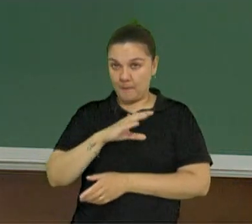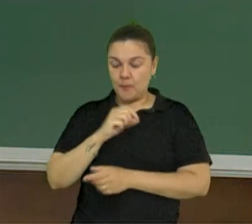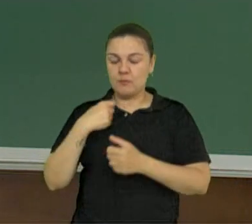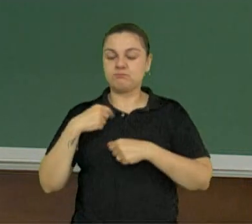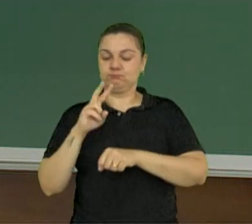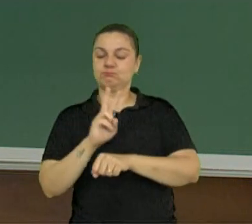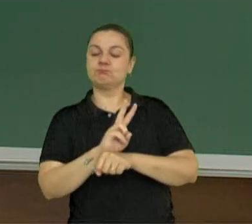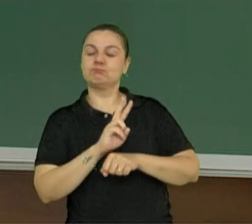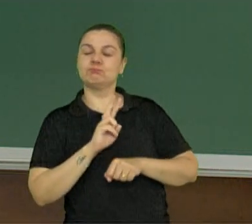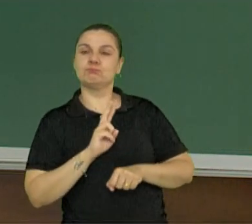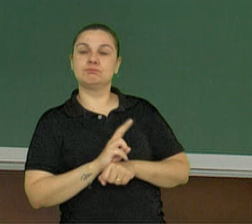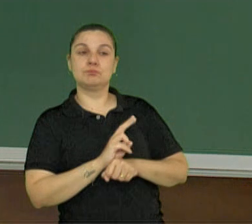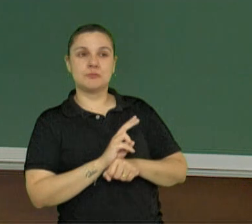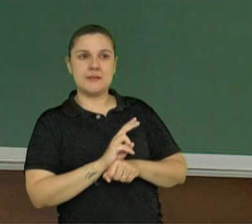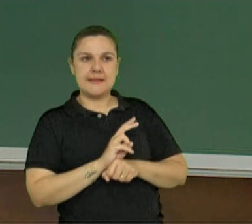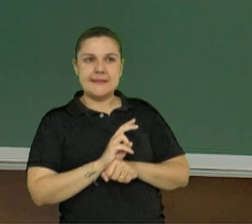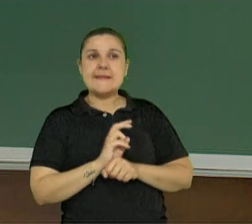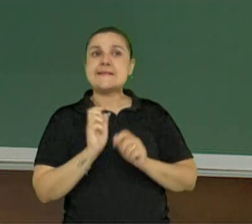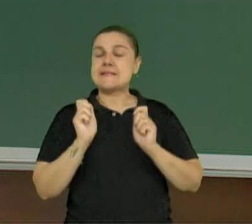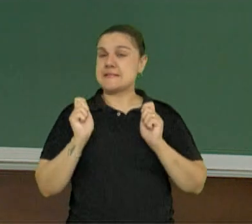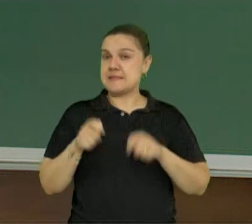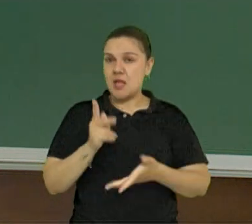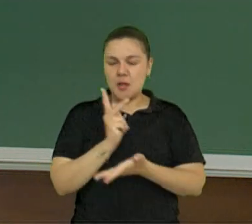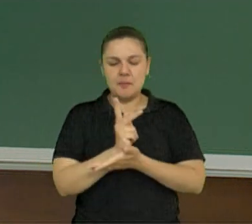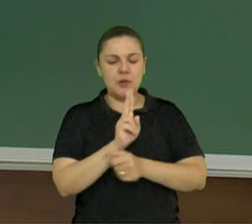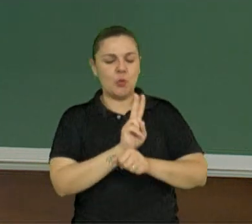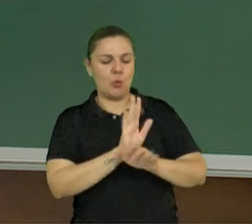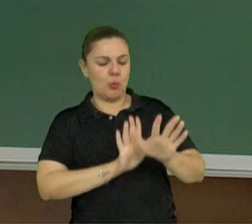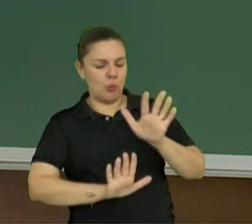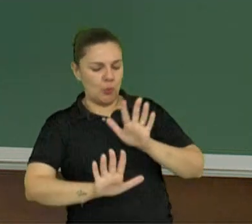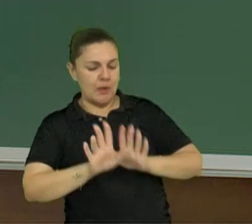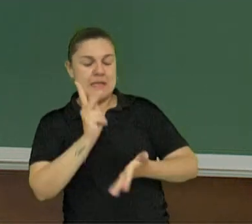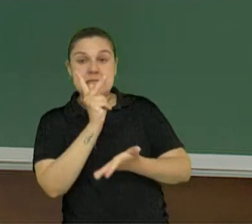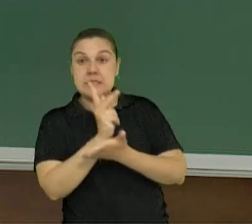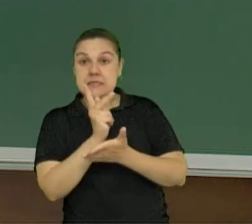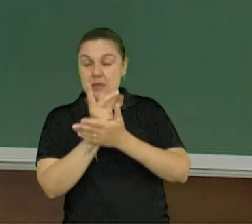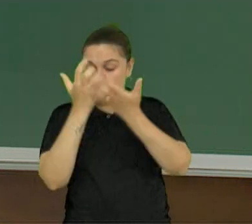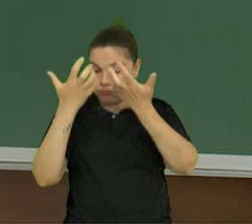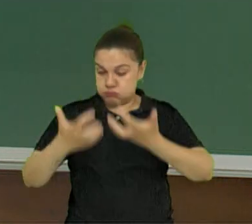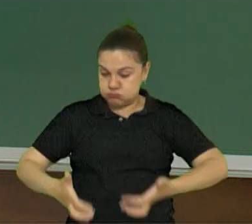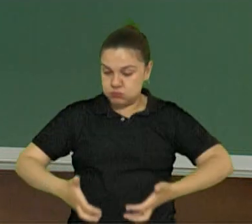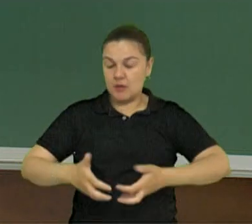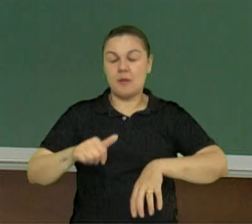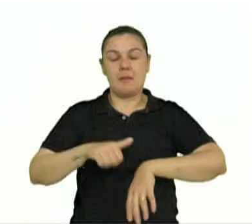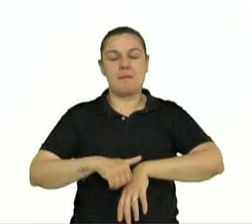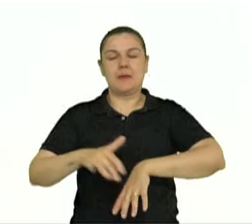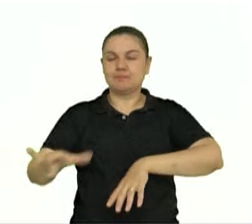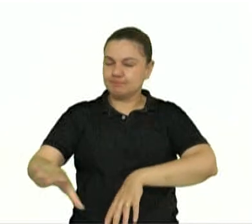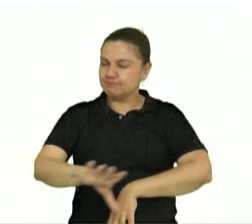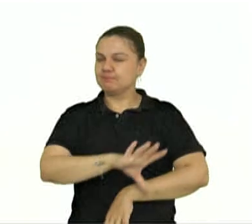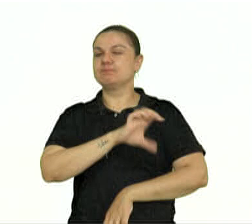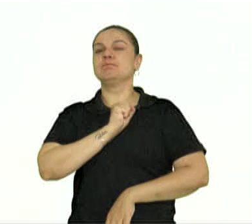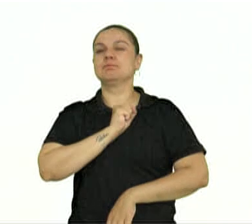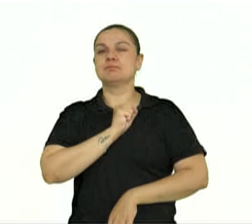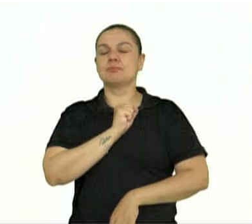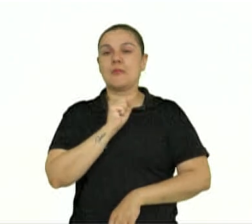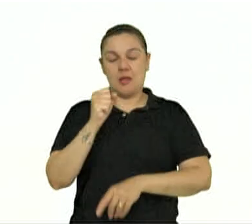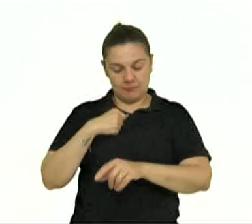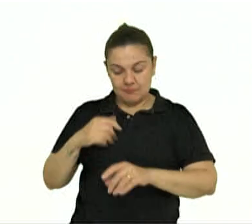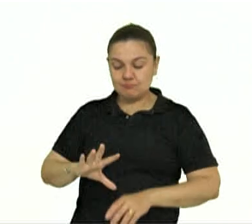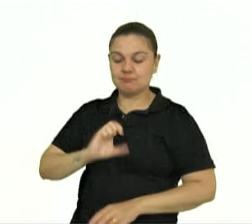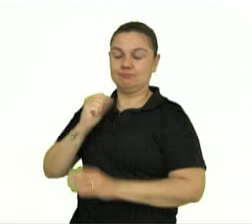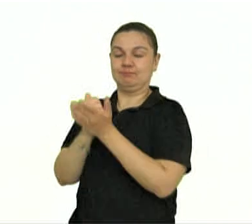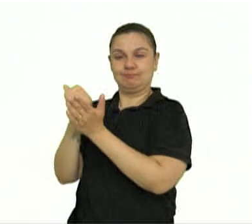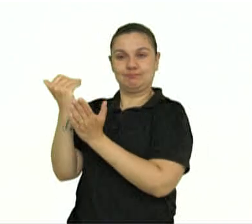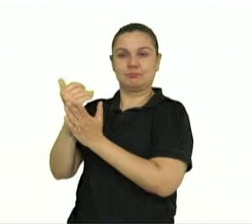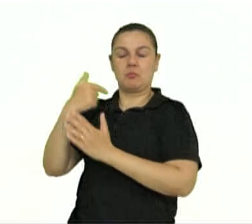atento, antes e com tal zelo e sempre e tanto, que mesmo em face do maior encanto, dele se encante mais